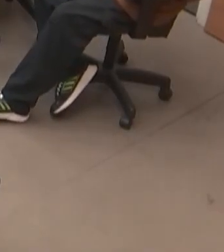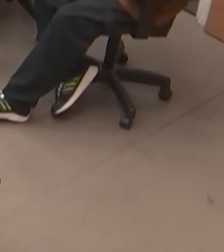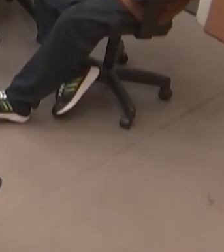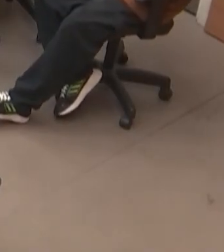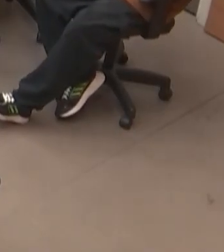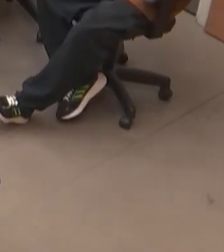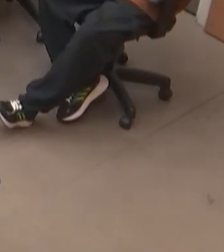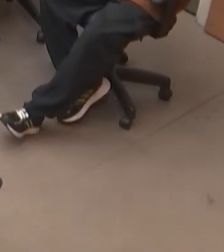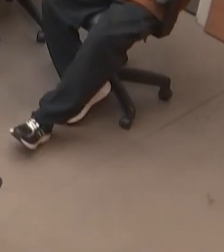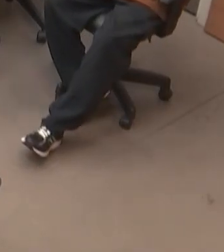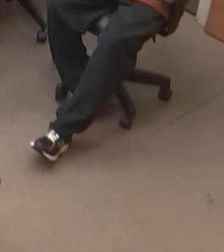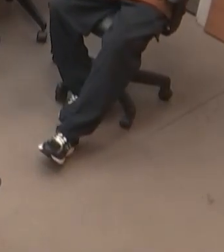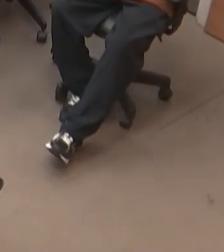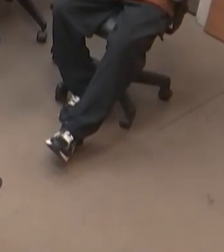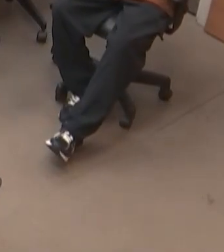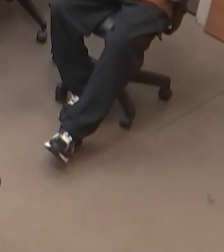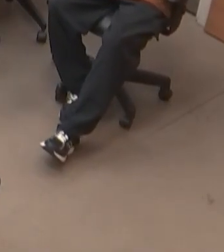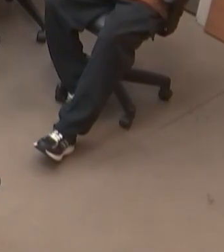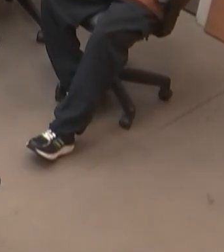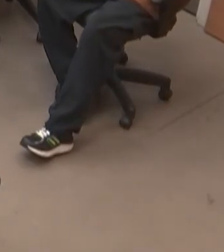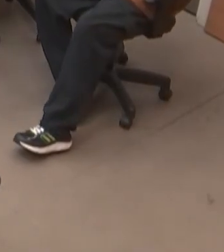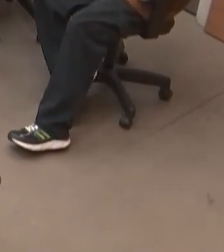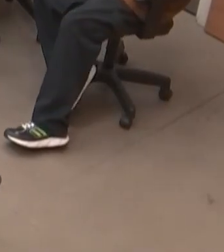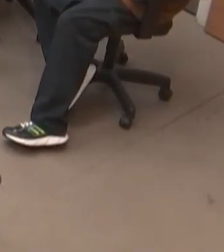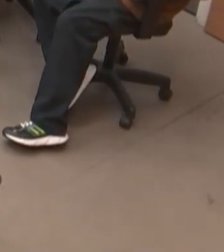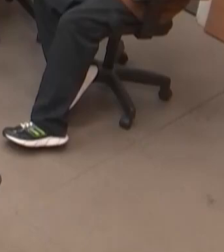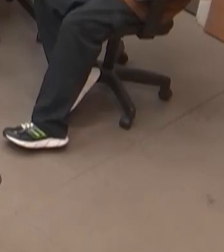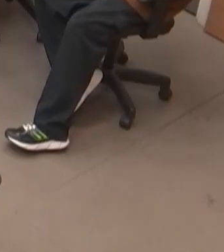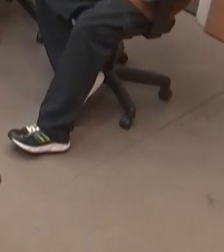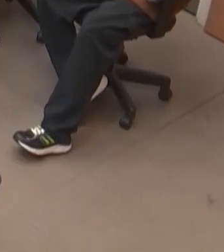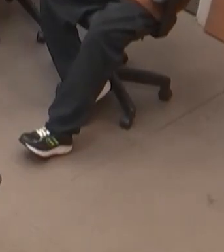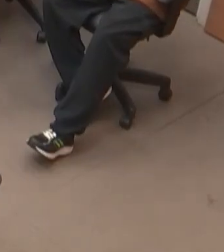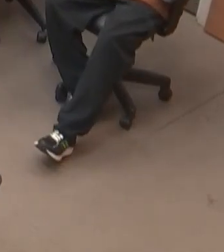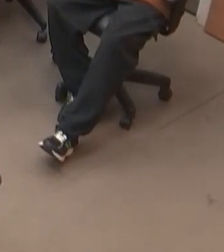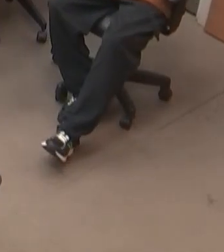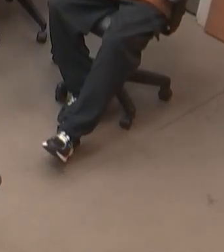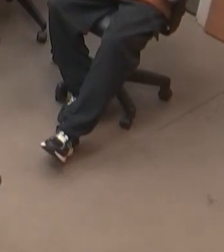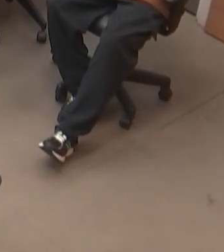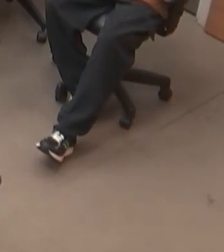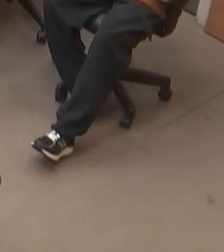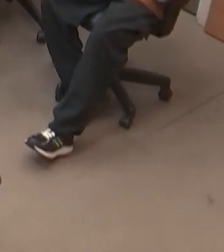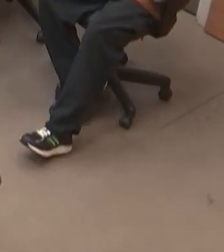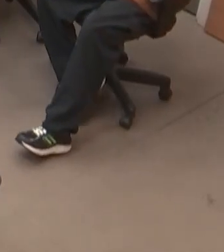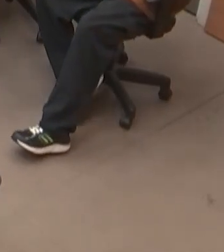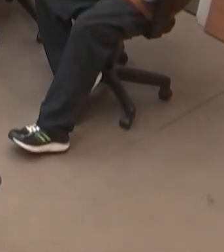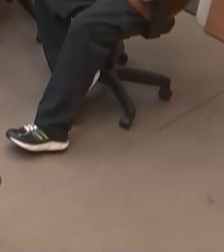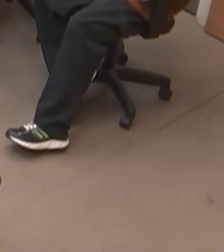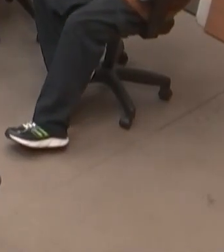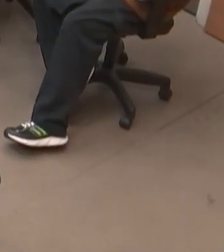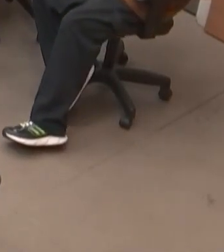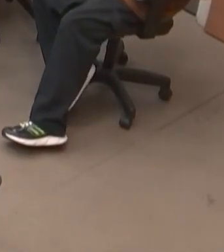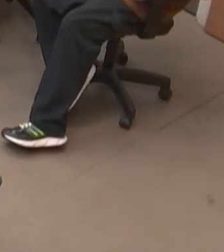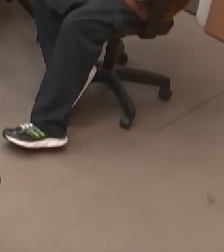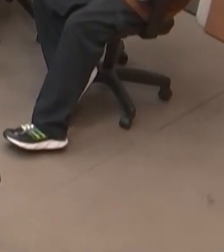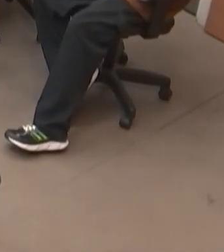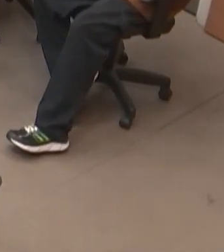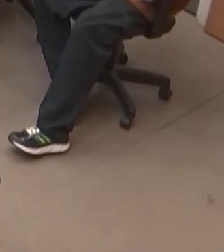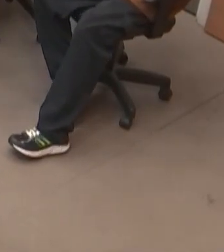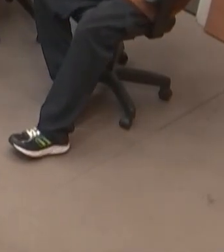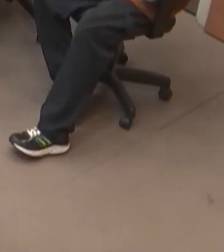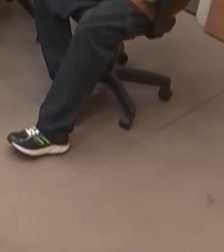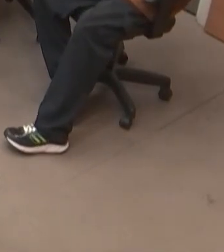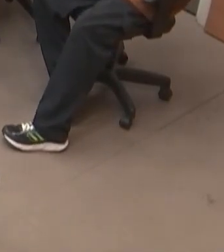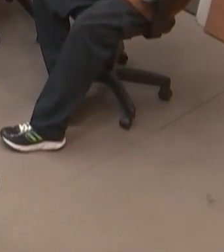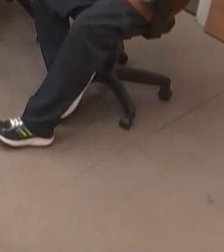que provém, essas ruas de terra tem pólvora e sangue. Guerras pra se tornar leão. Eu sou um leão, mas não viram. Porcos da